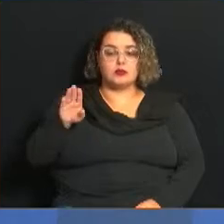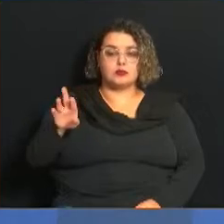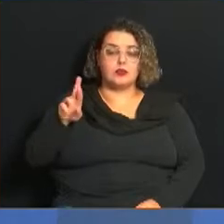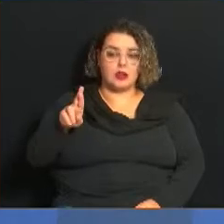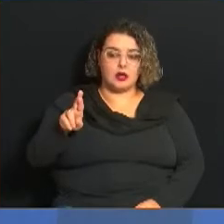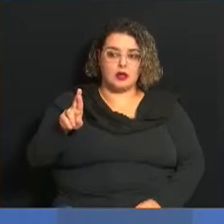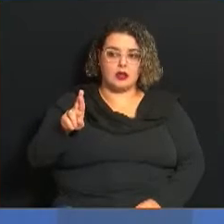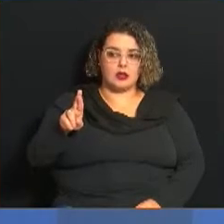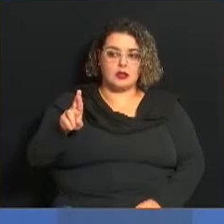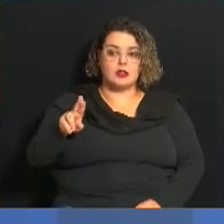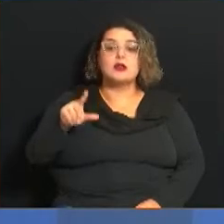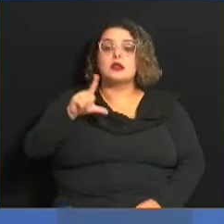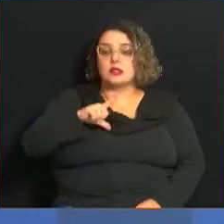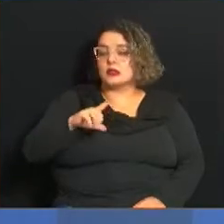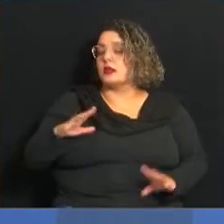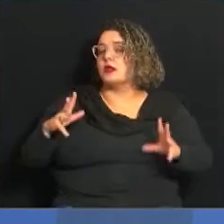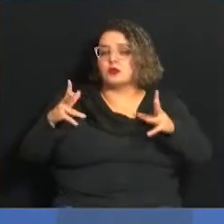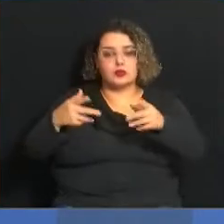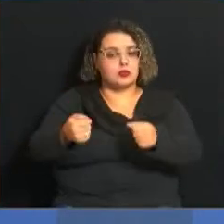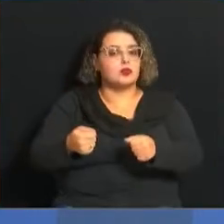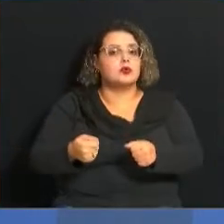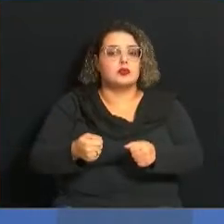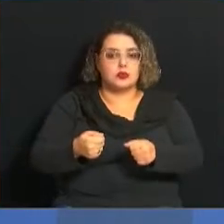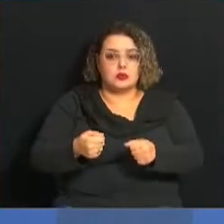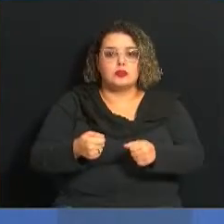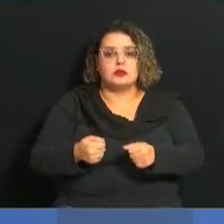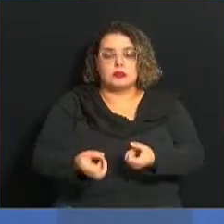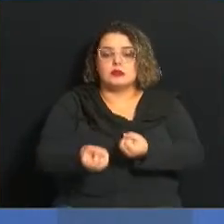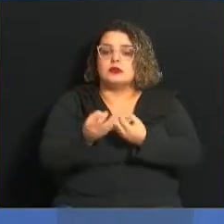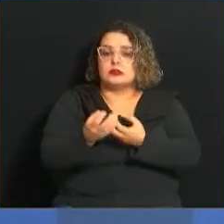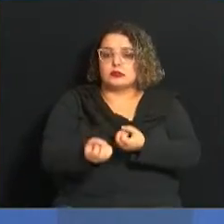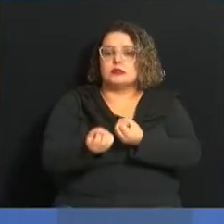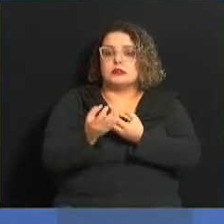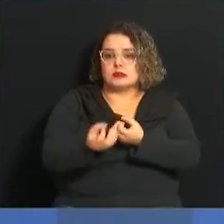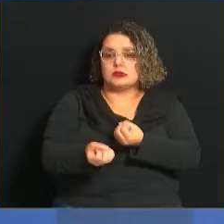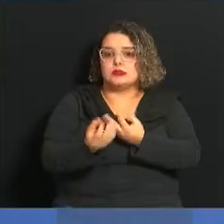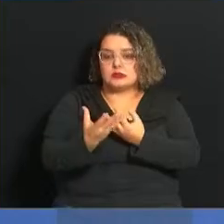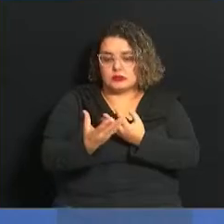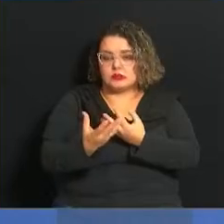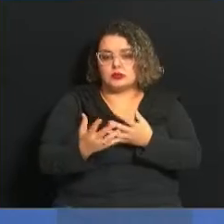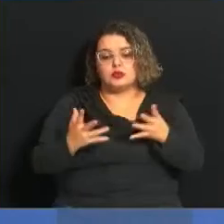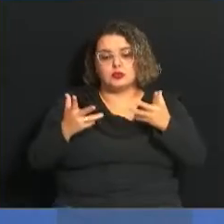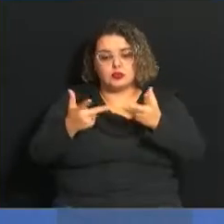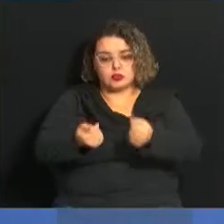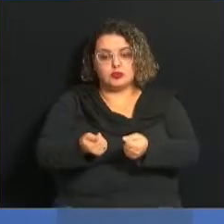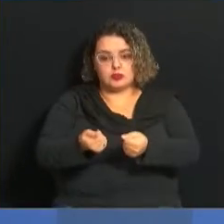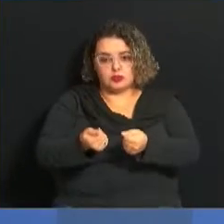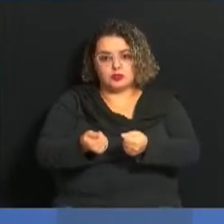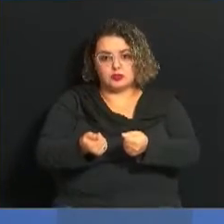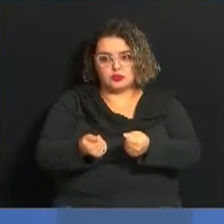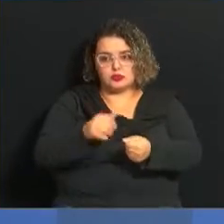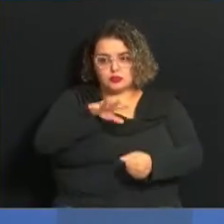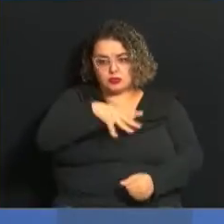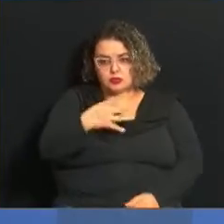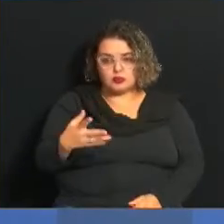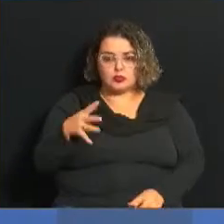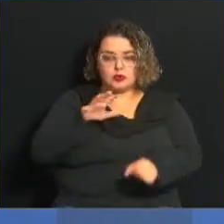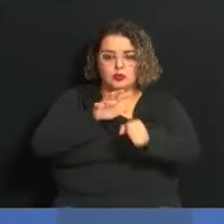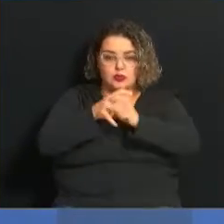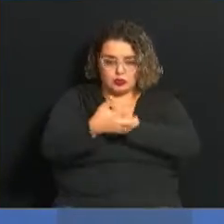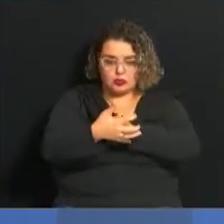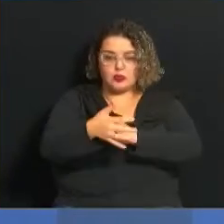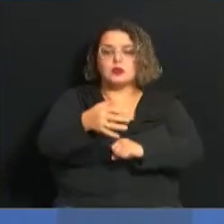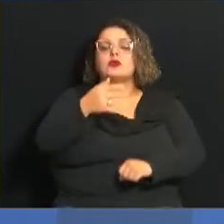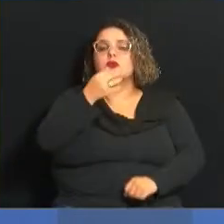vacina.campinas.sp.gov.br. Lá tem todas as informações a respeito de todo o calendário vacinal, Covid,